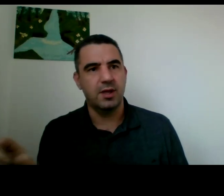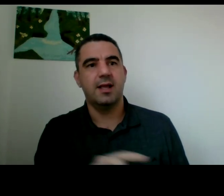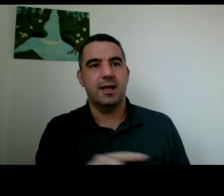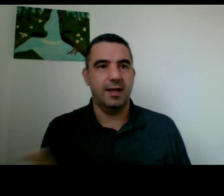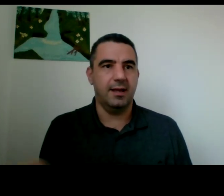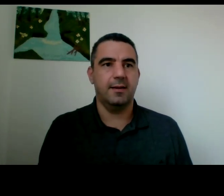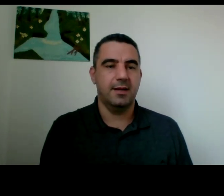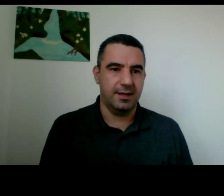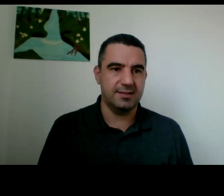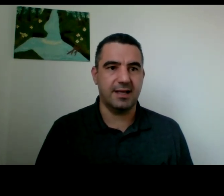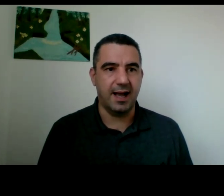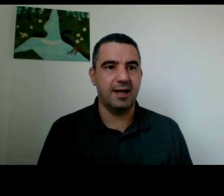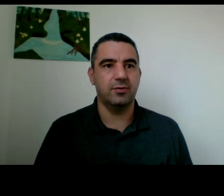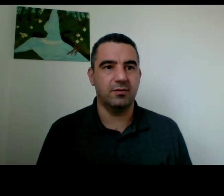tudo